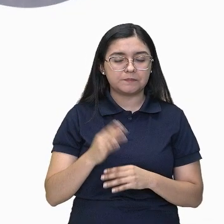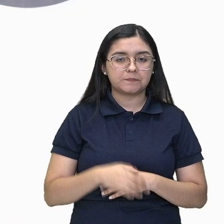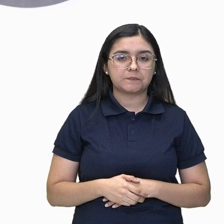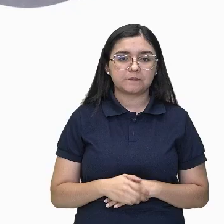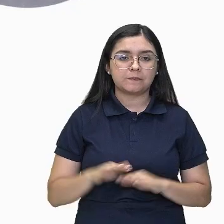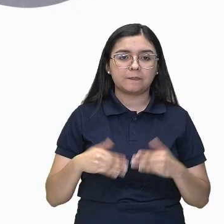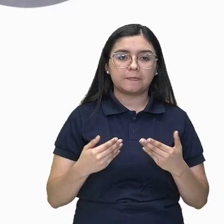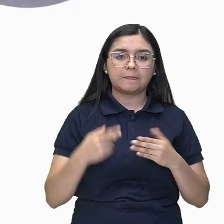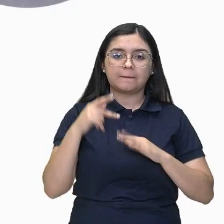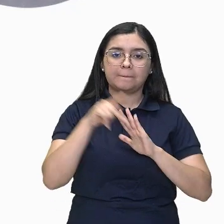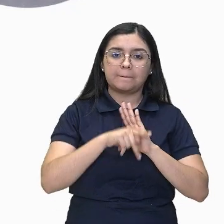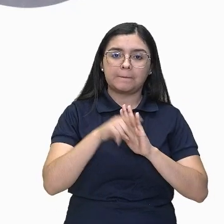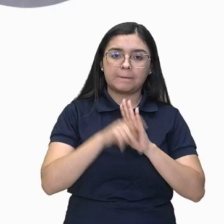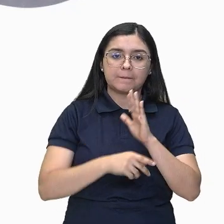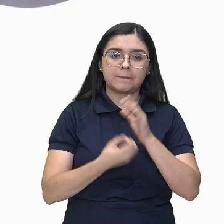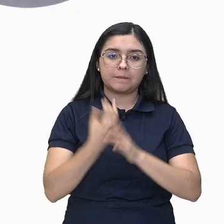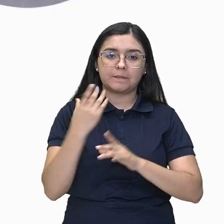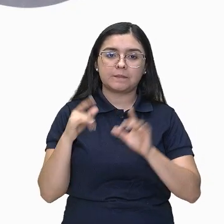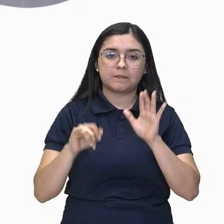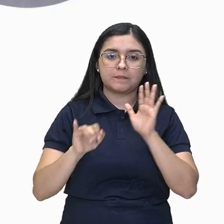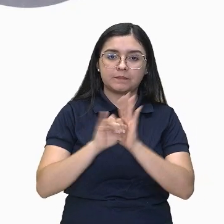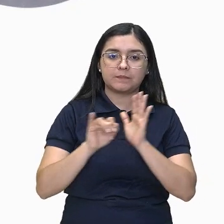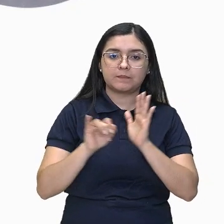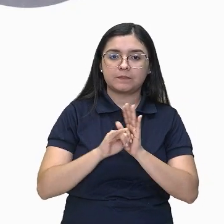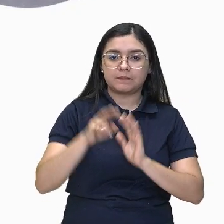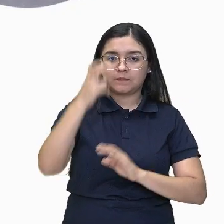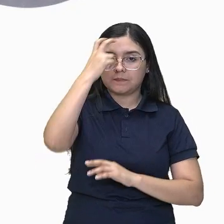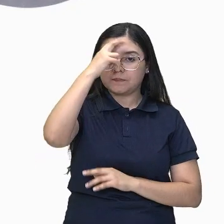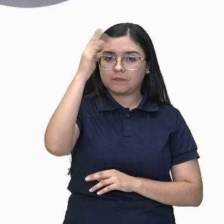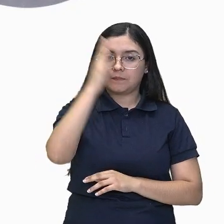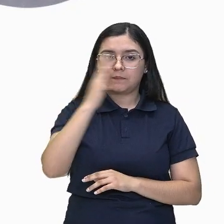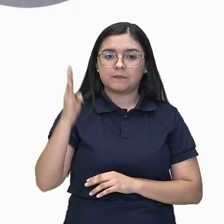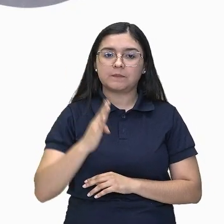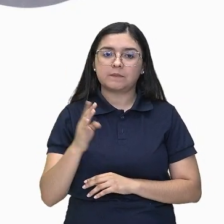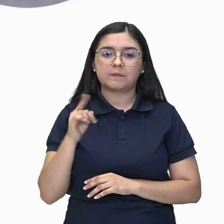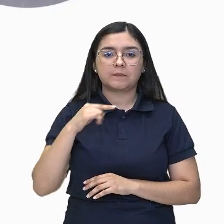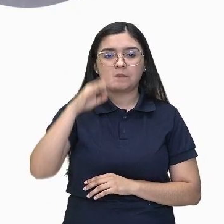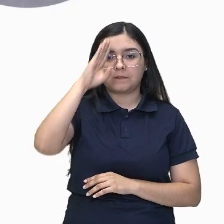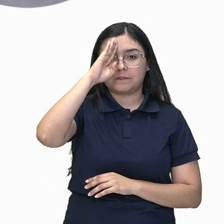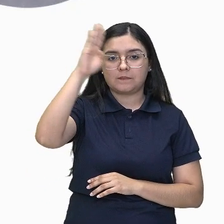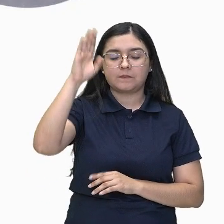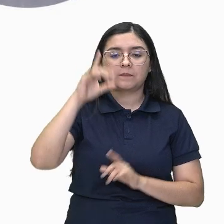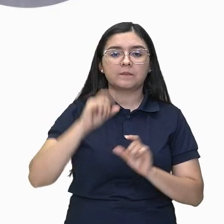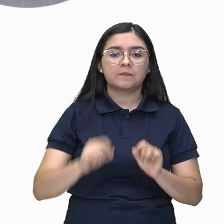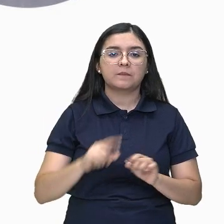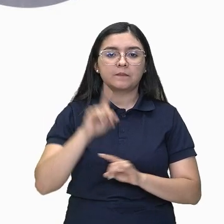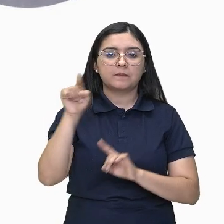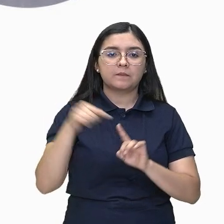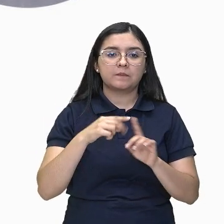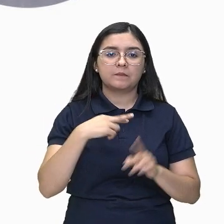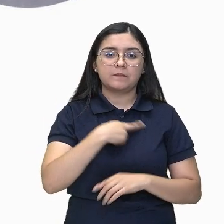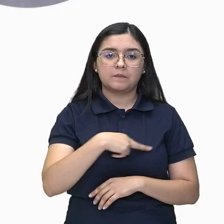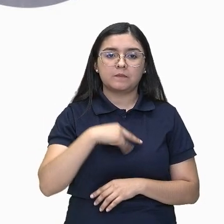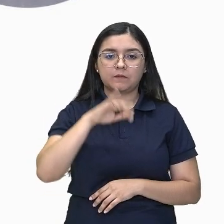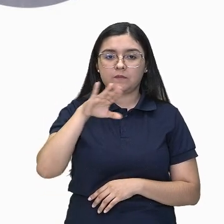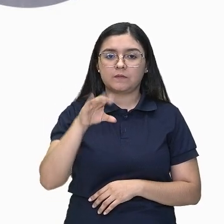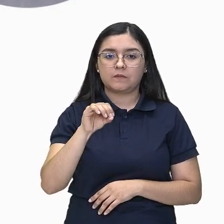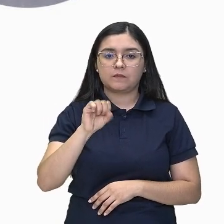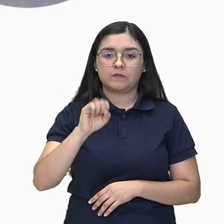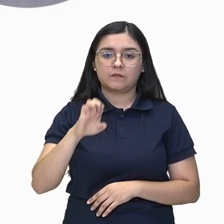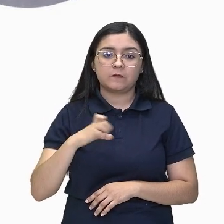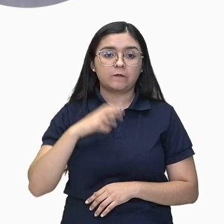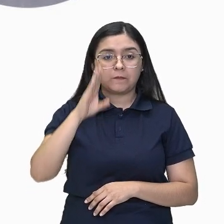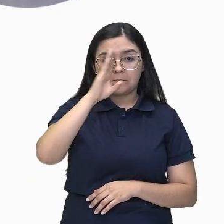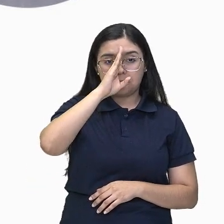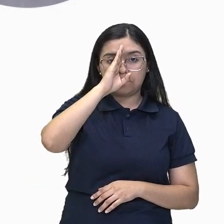Esse projeto de construção de uma identidade cultural brasileira era a principal bandeira do romantismo e José de Alencar foi seu